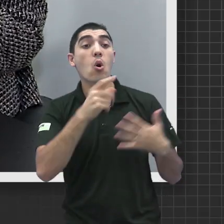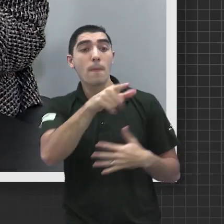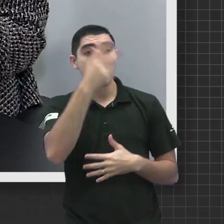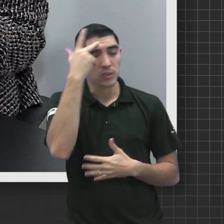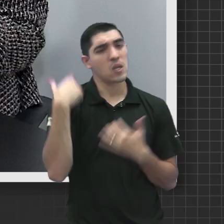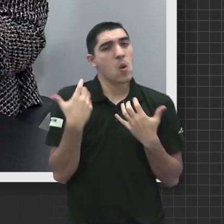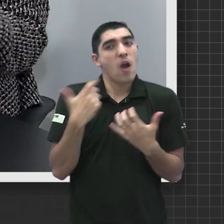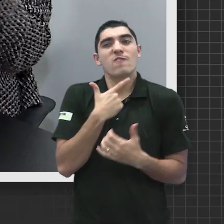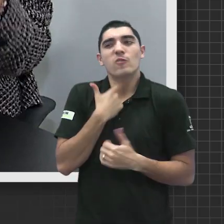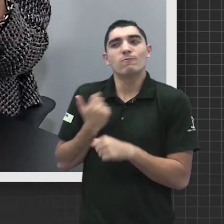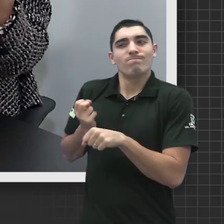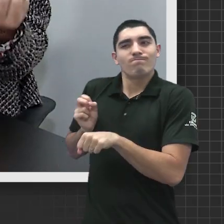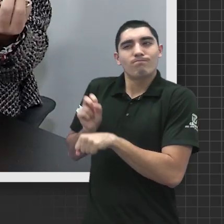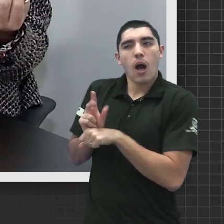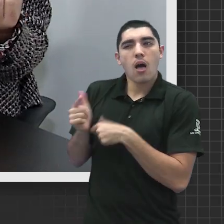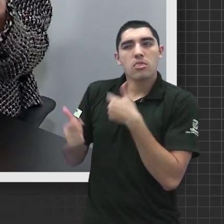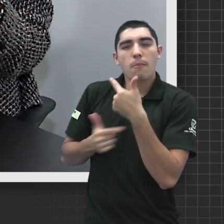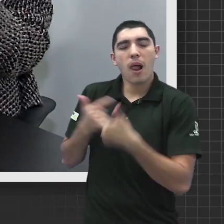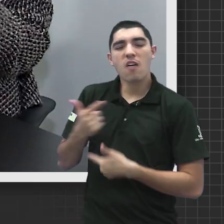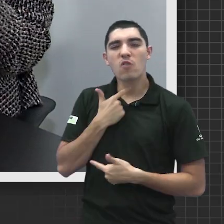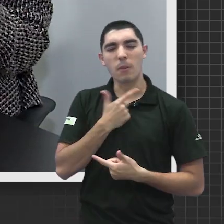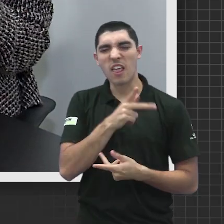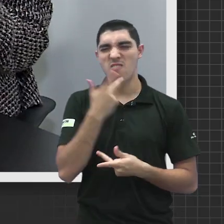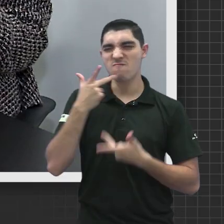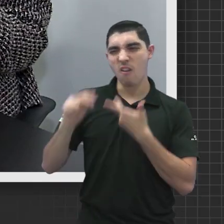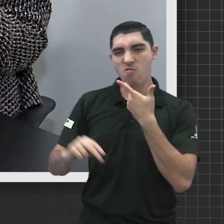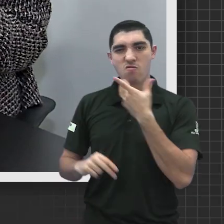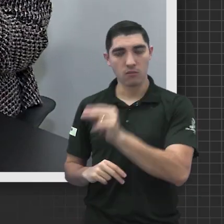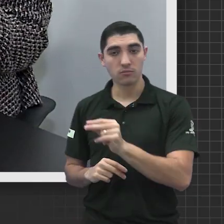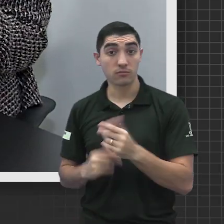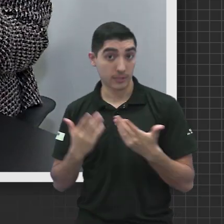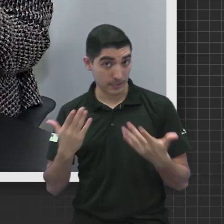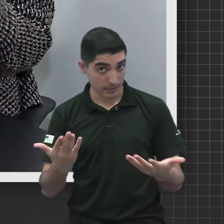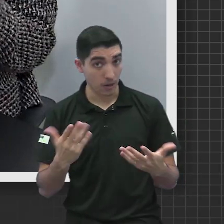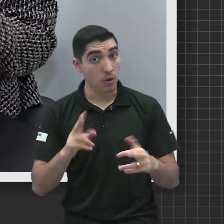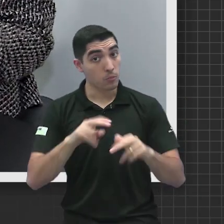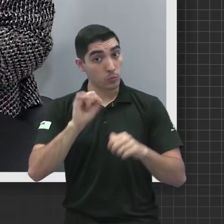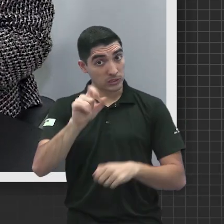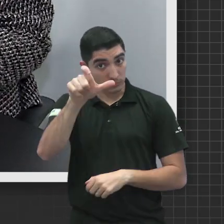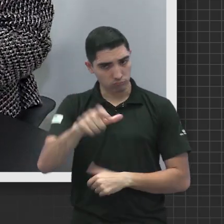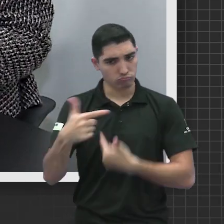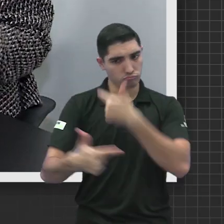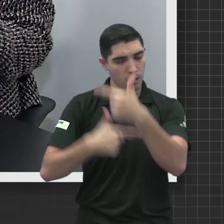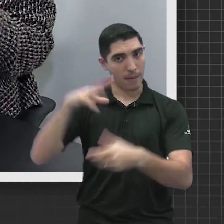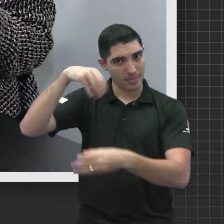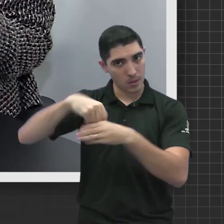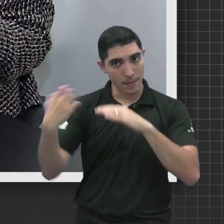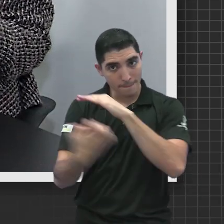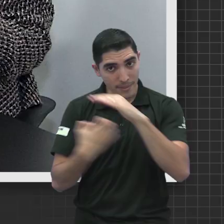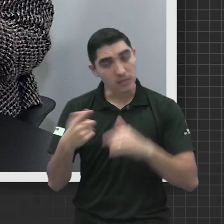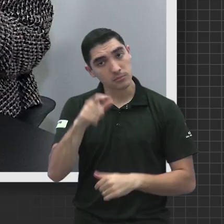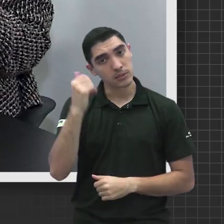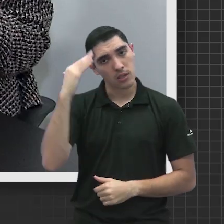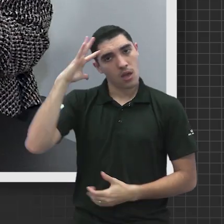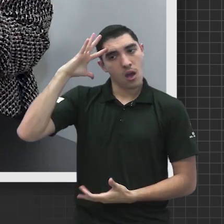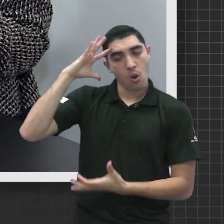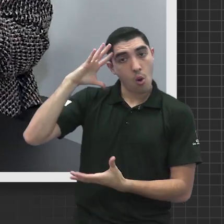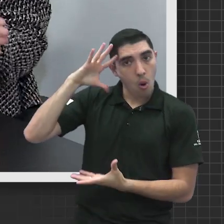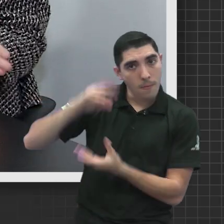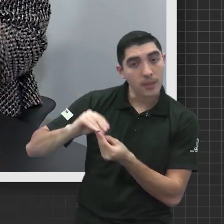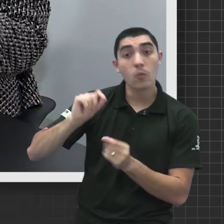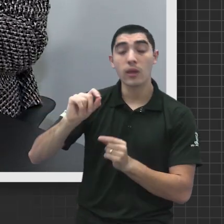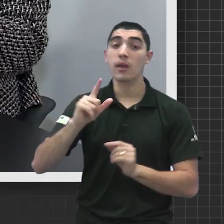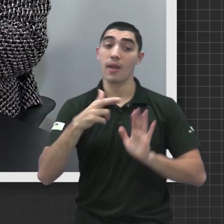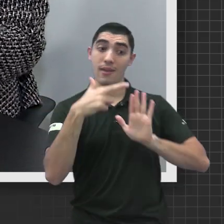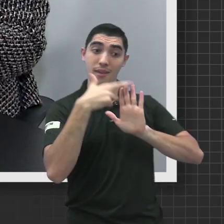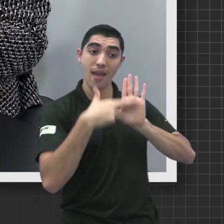que está querendo atingir alguém na empresa. Então, a partir do momento em que a gente veste a camisa de uma empresa, a gente tem que ter noção que a gente deve